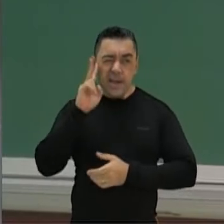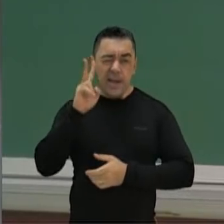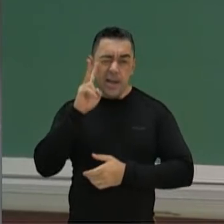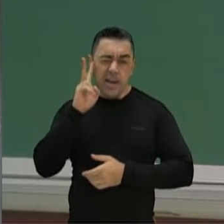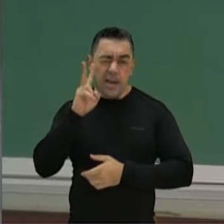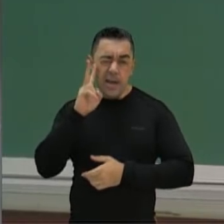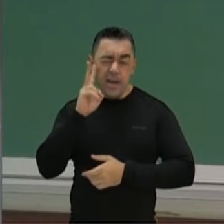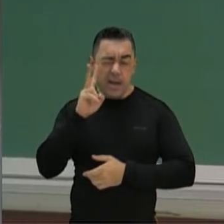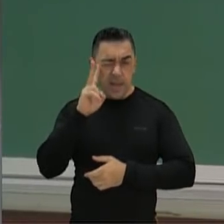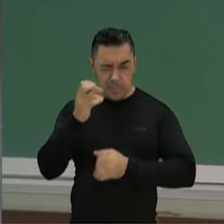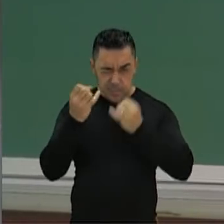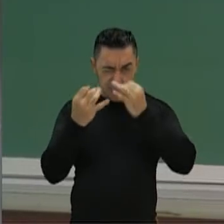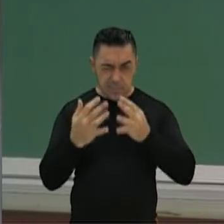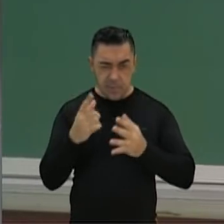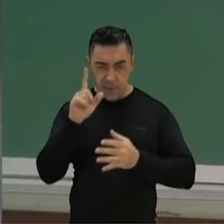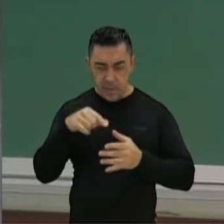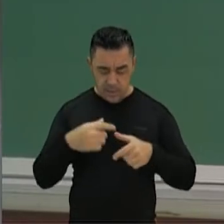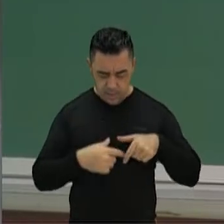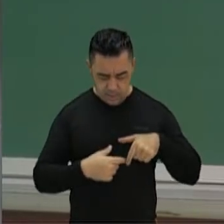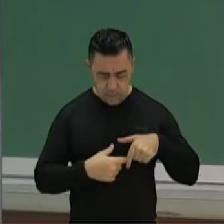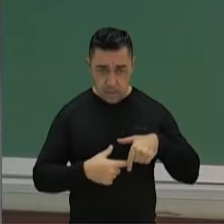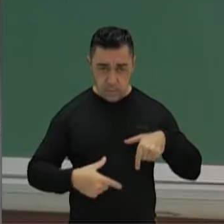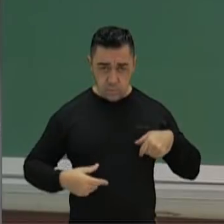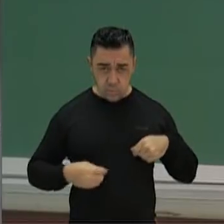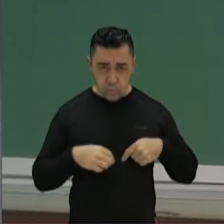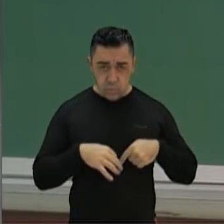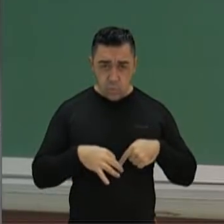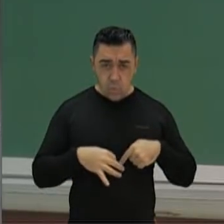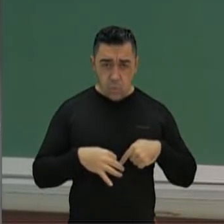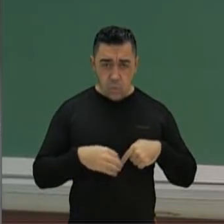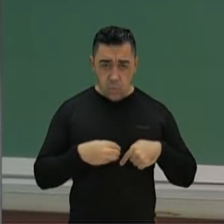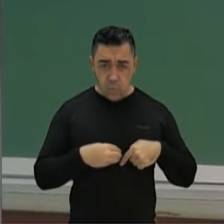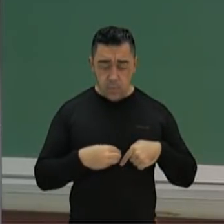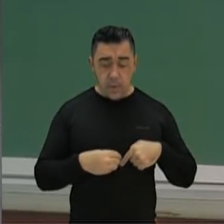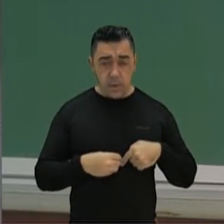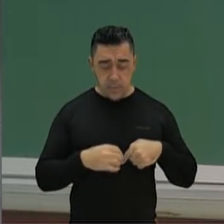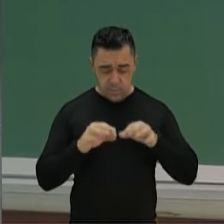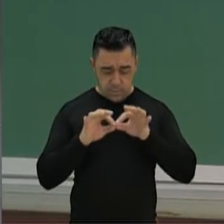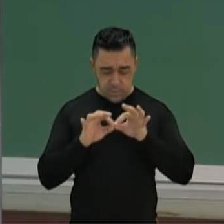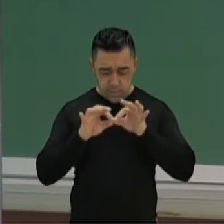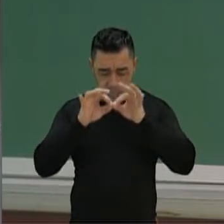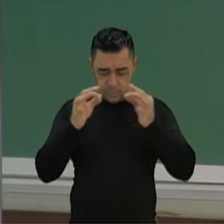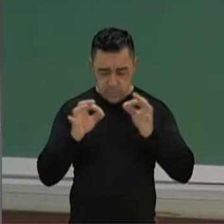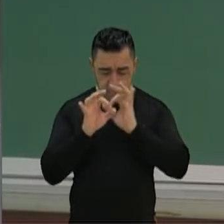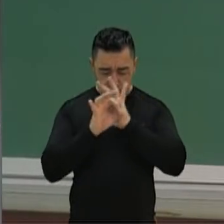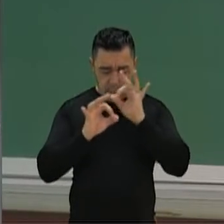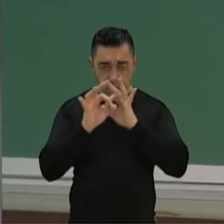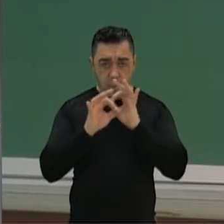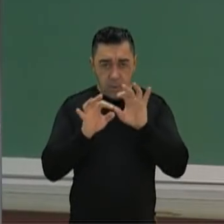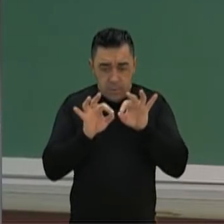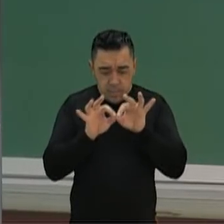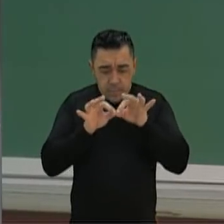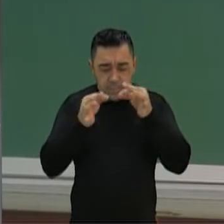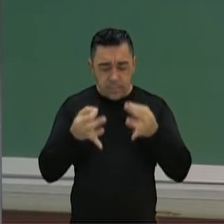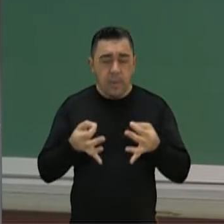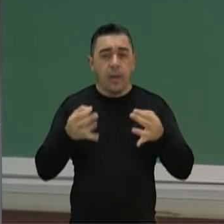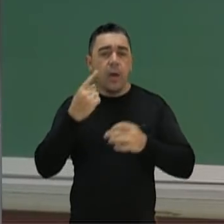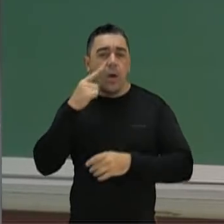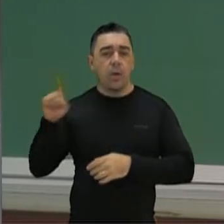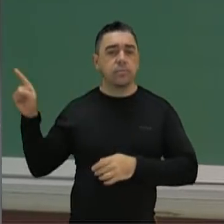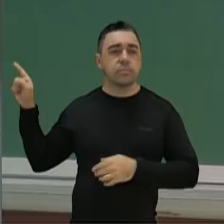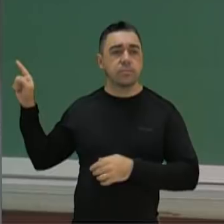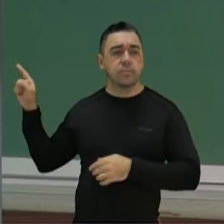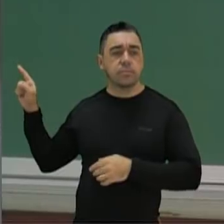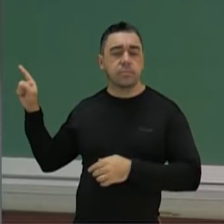lá do estômago que eu dei o exemplo? Então, se a gente pudesse abrir essa célula, olha o que a gente enxergaria lá dentro.